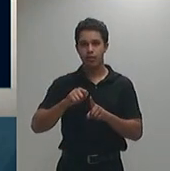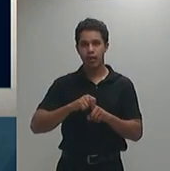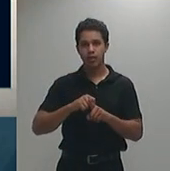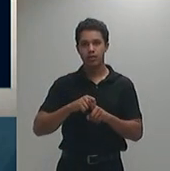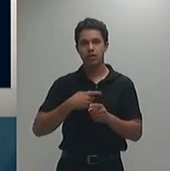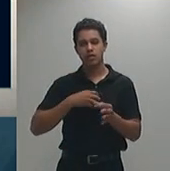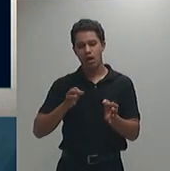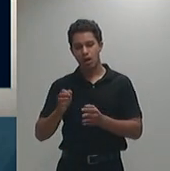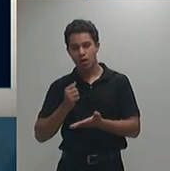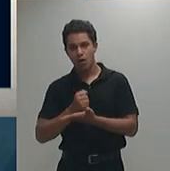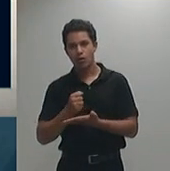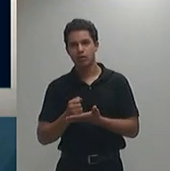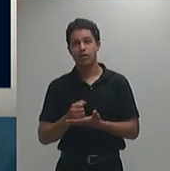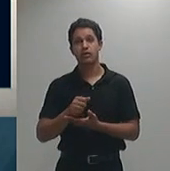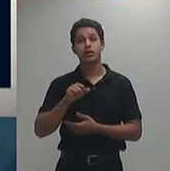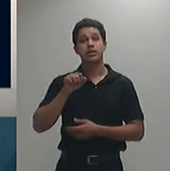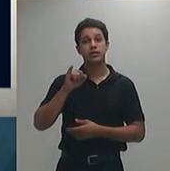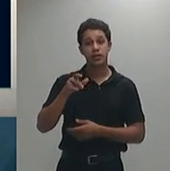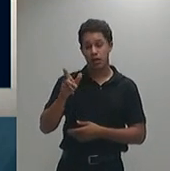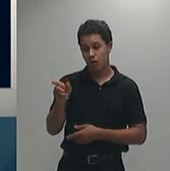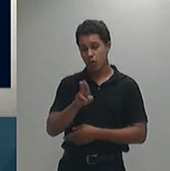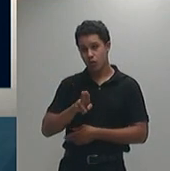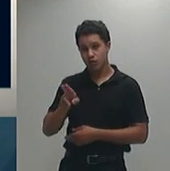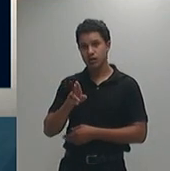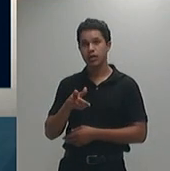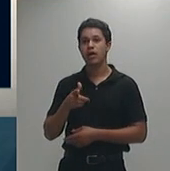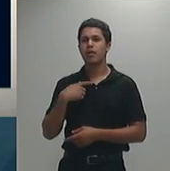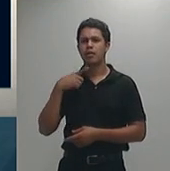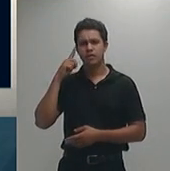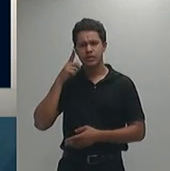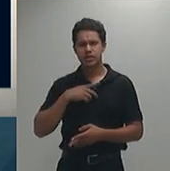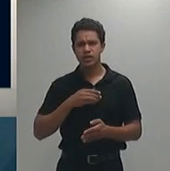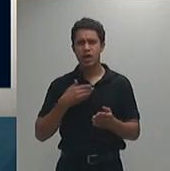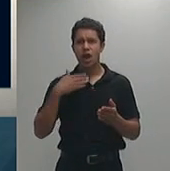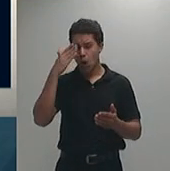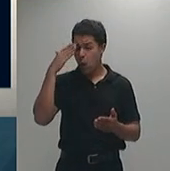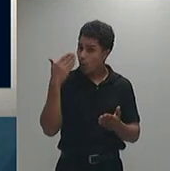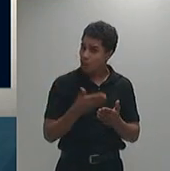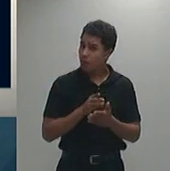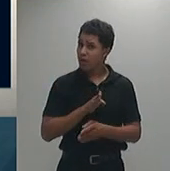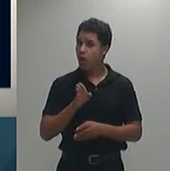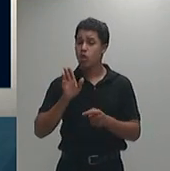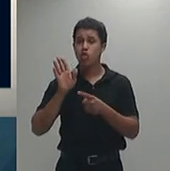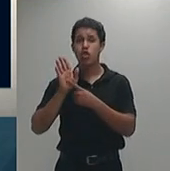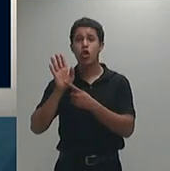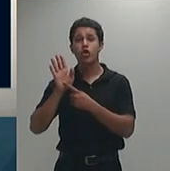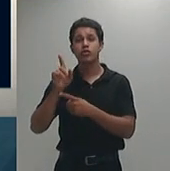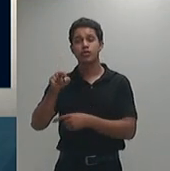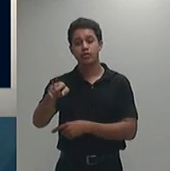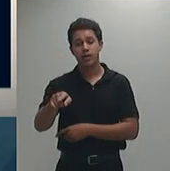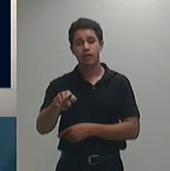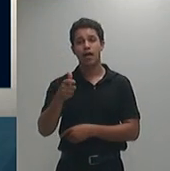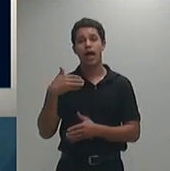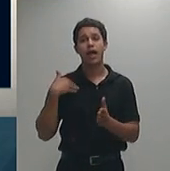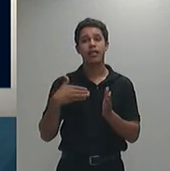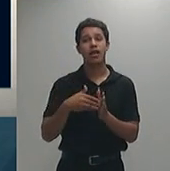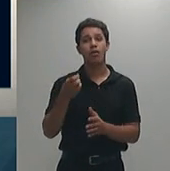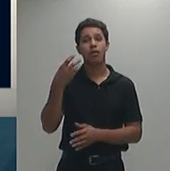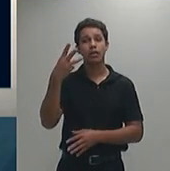desde que o consumidor seja comprovadamente notificado até o 50º dia de inadimplência